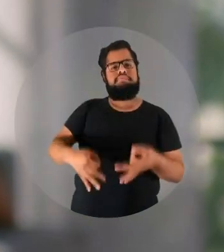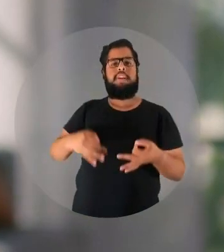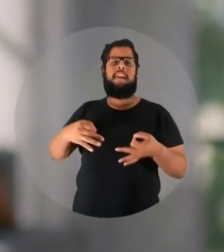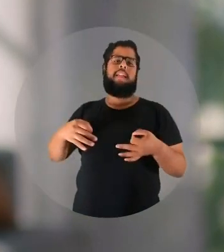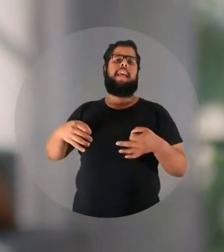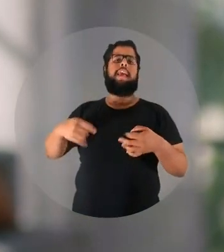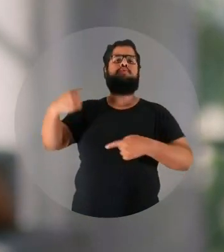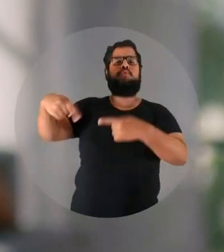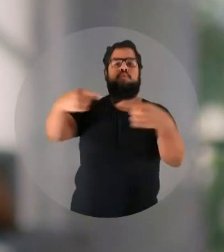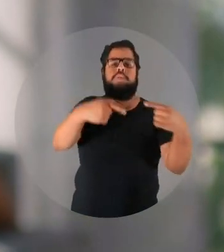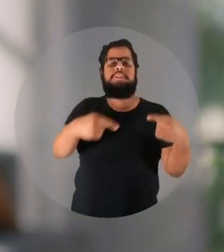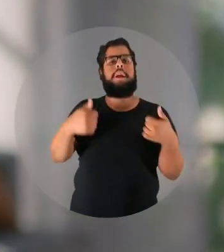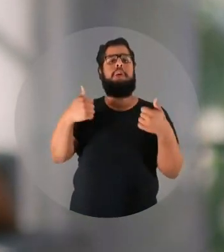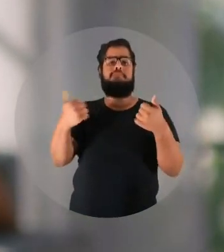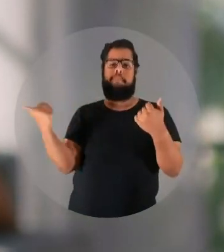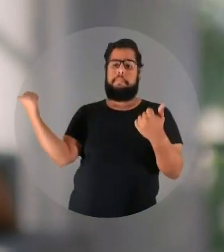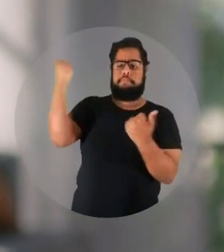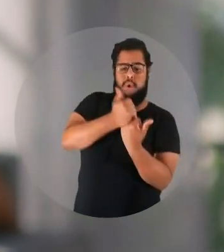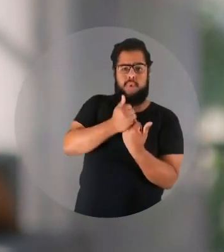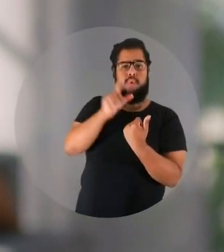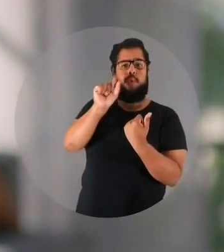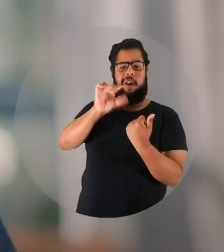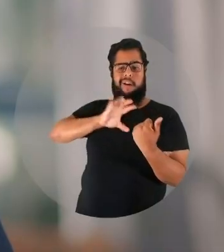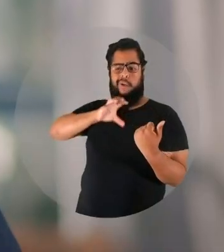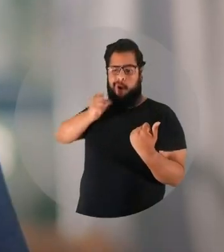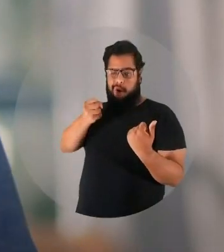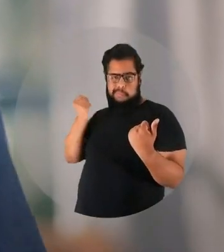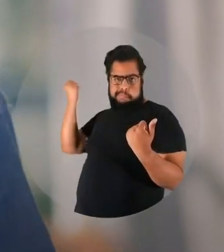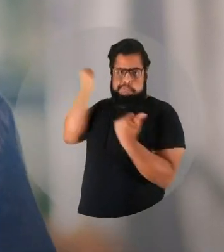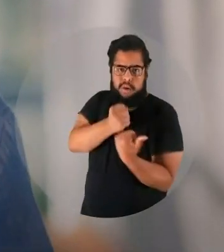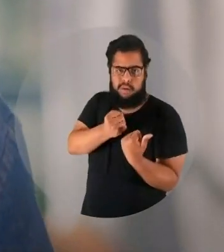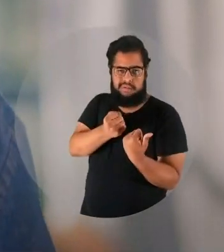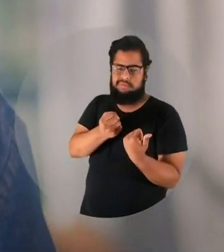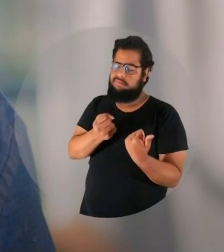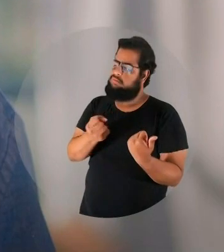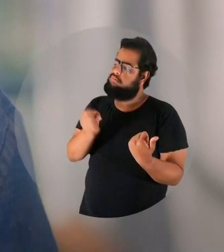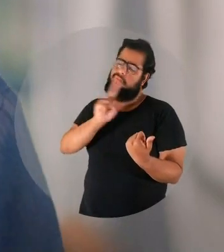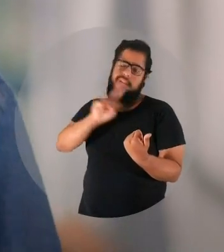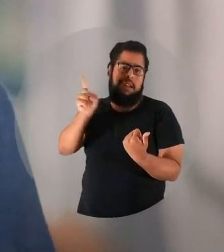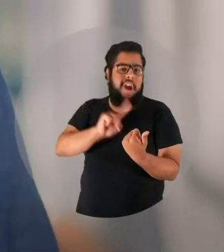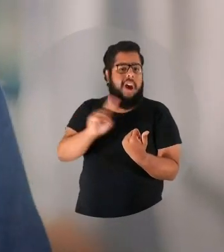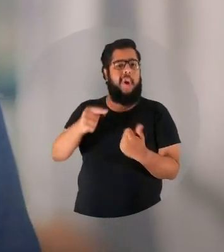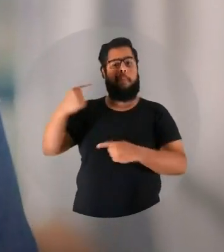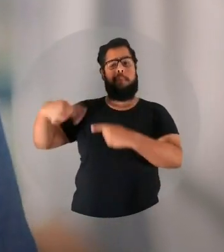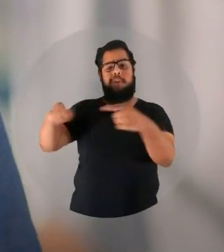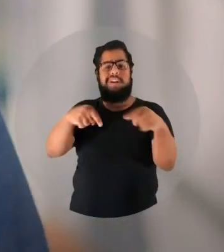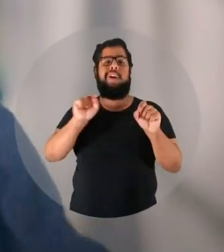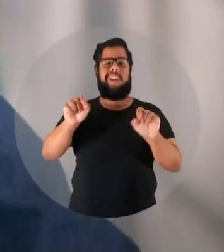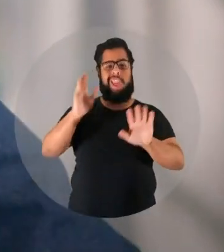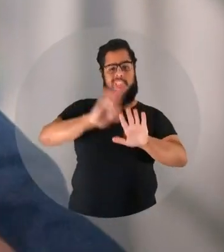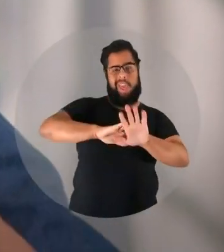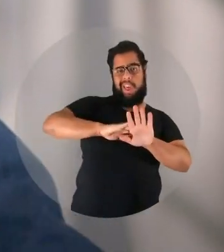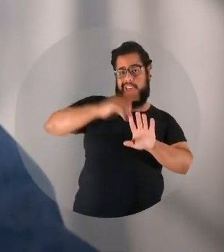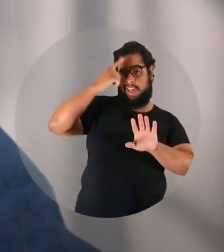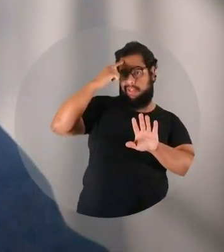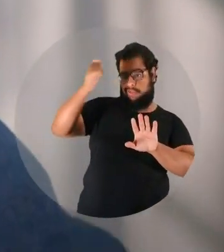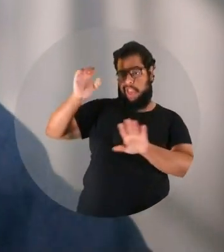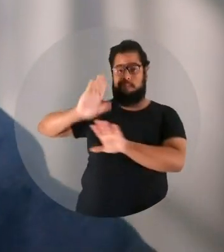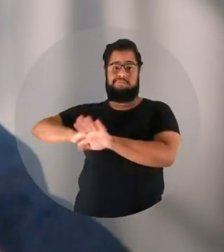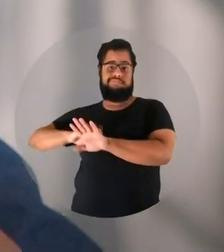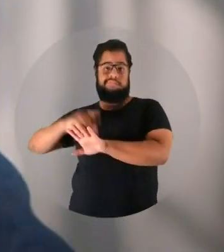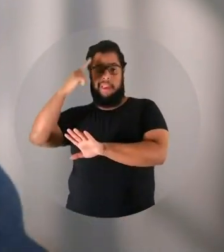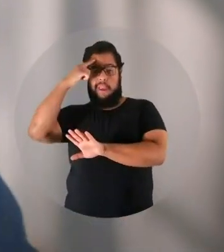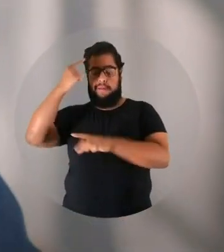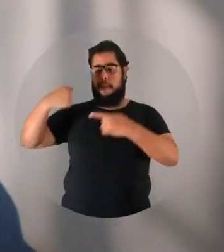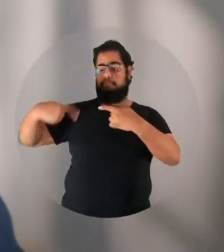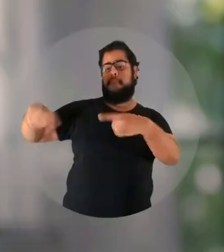política, a alegria da divergência, a alegria do debate pelo ódio. Não é assim a política. A política, na verdade, ela é um debate de ideias. Você